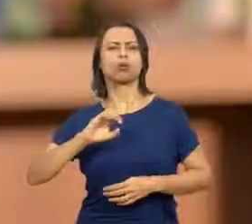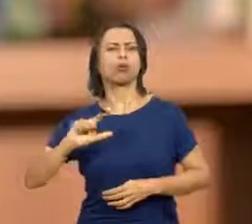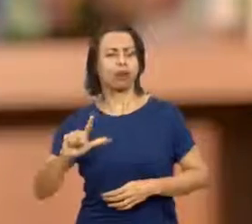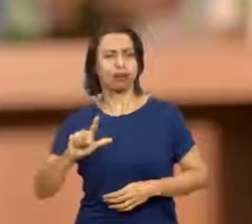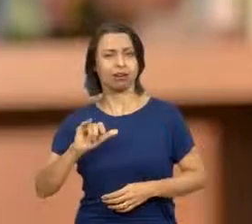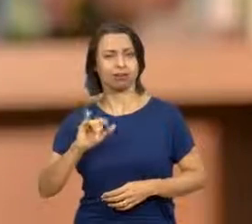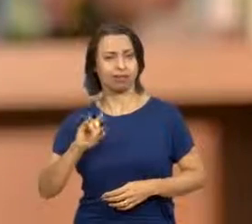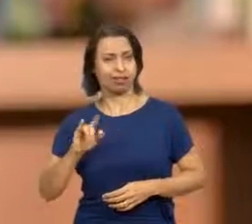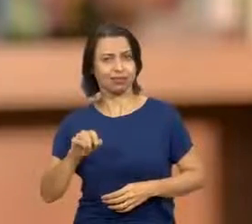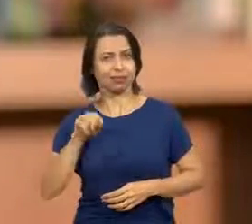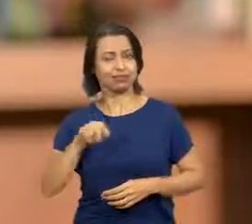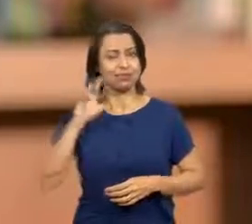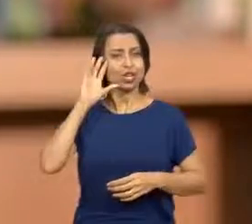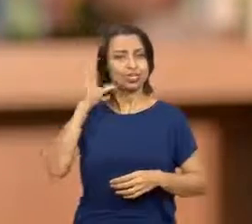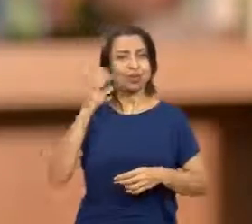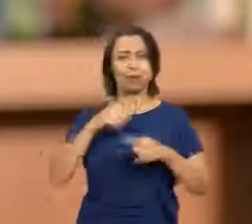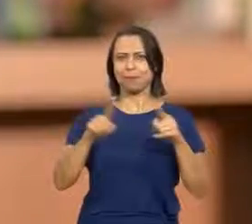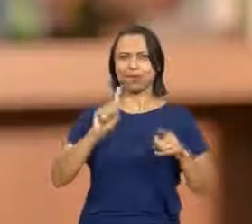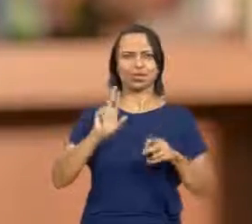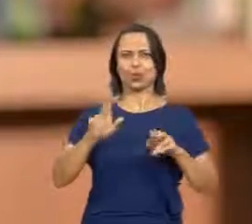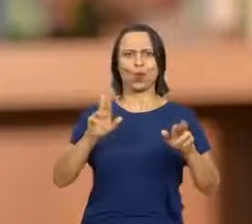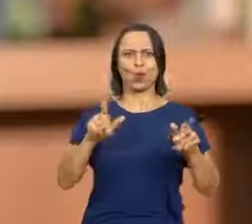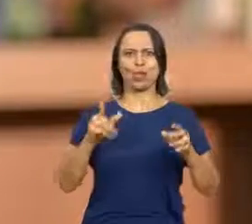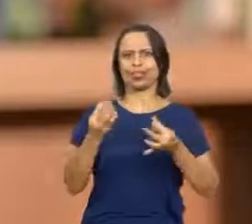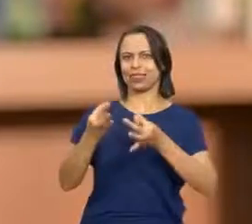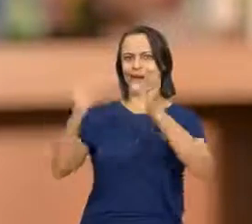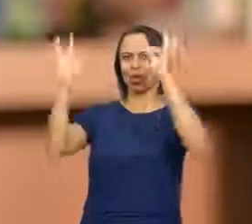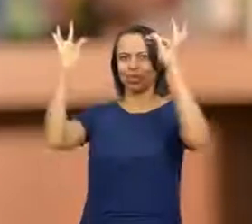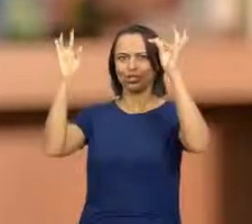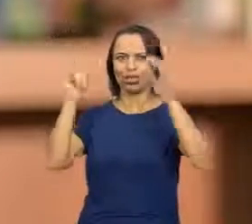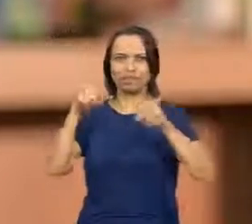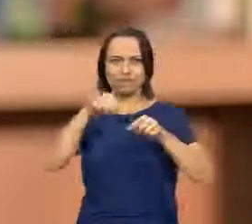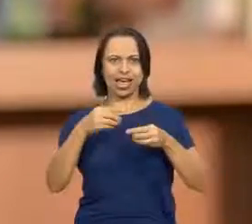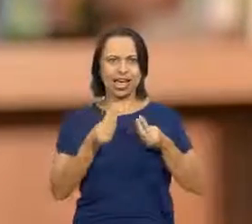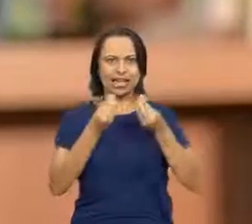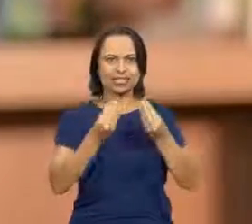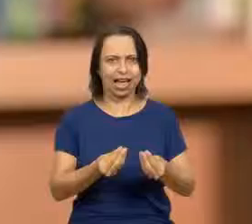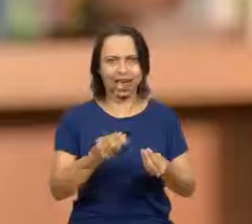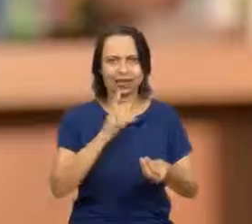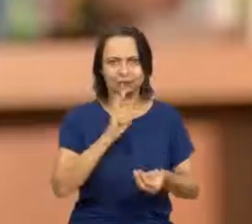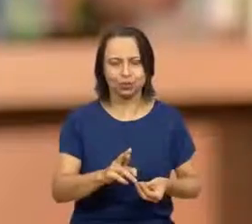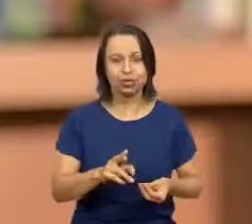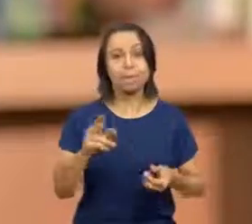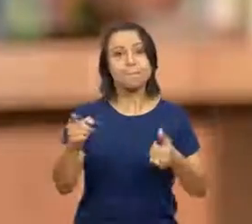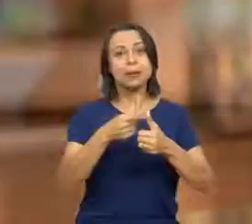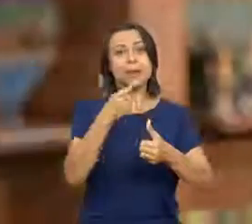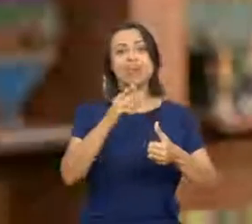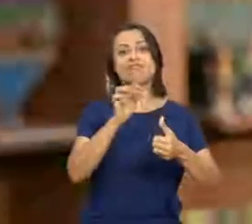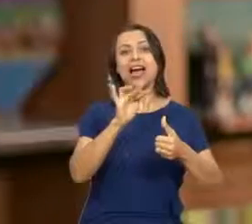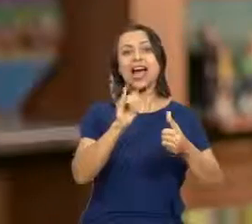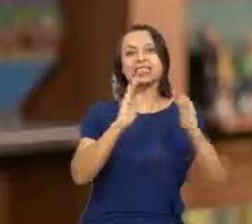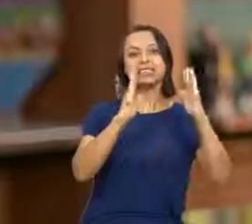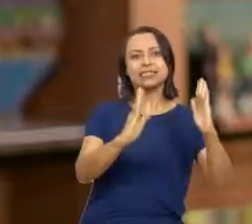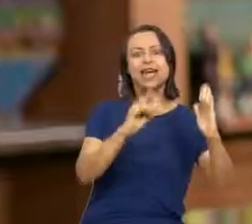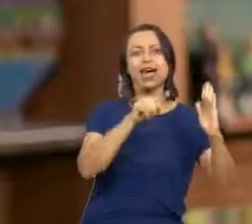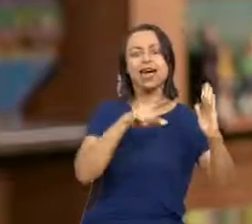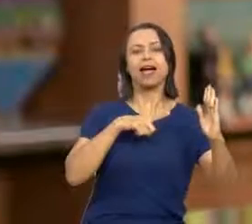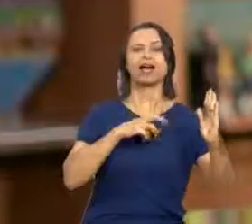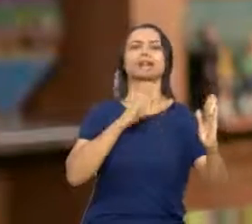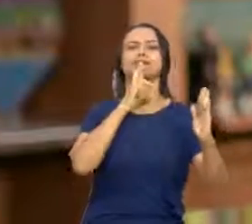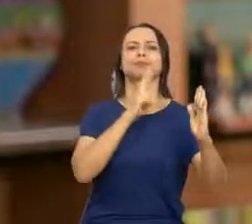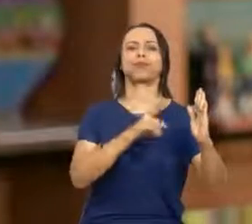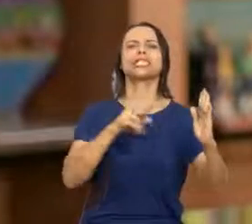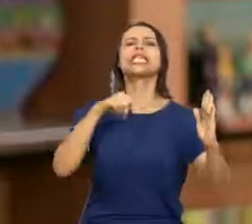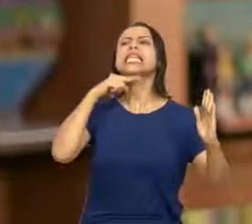a moralidade, esse é um problema para ser resolvido, mas não se resolve com meios tecnológicos. Então temos uma primeira